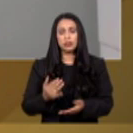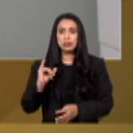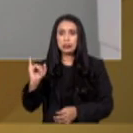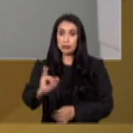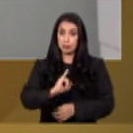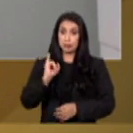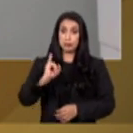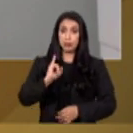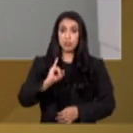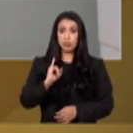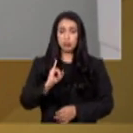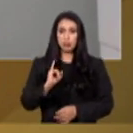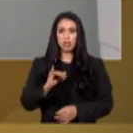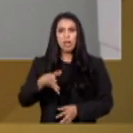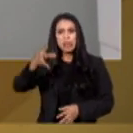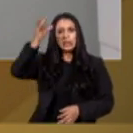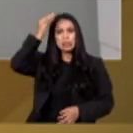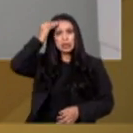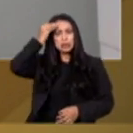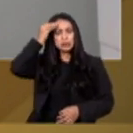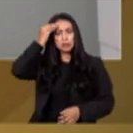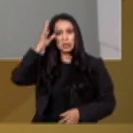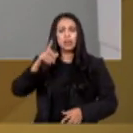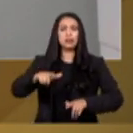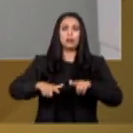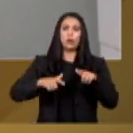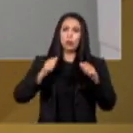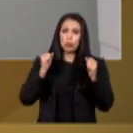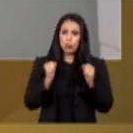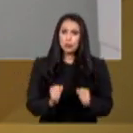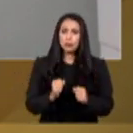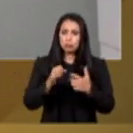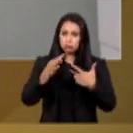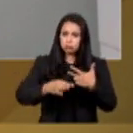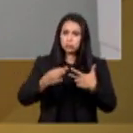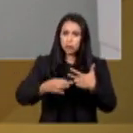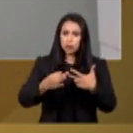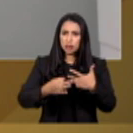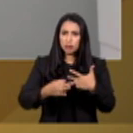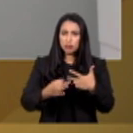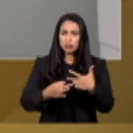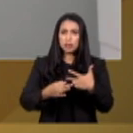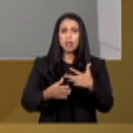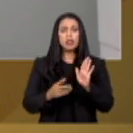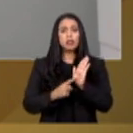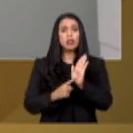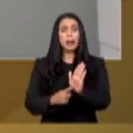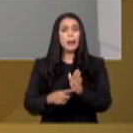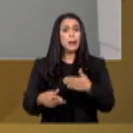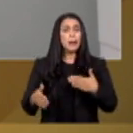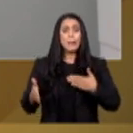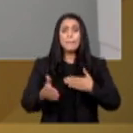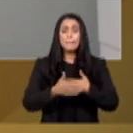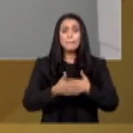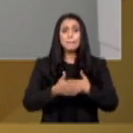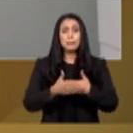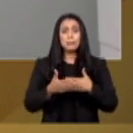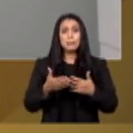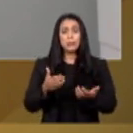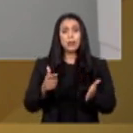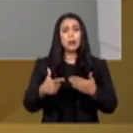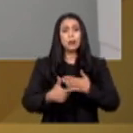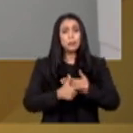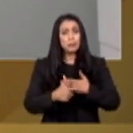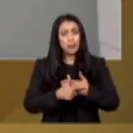entretanto entende que tal perspectiva de atuação do poder judiciário desrespeito como dito a própria atividade judicante